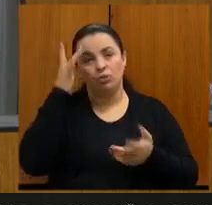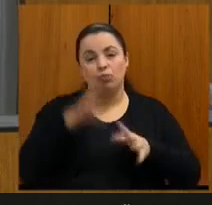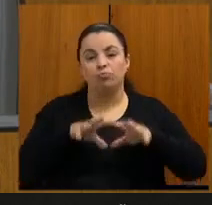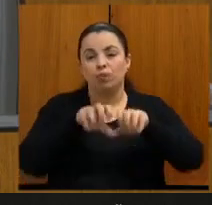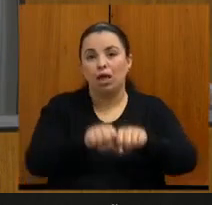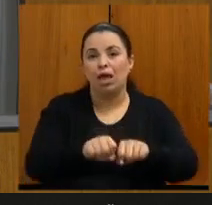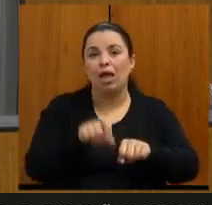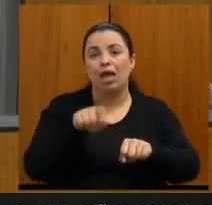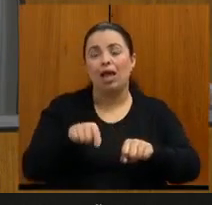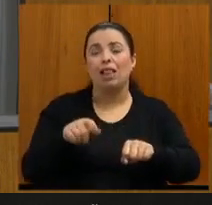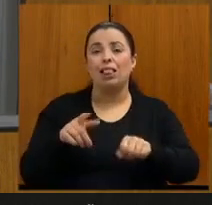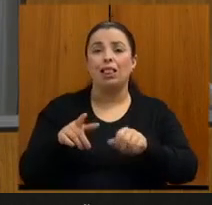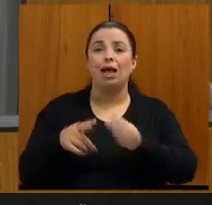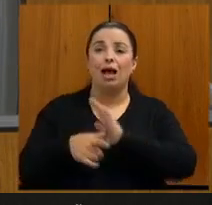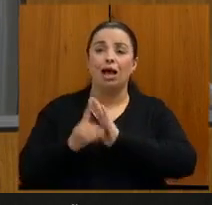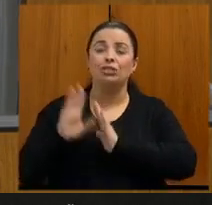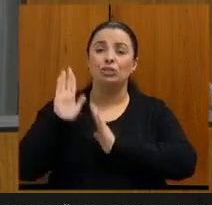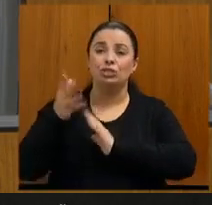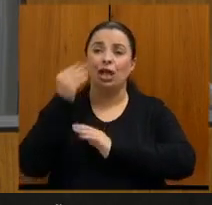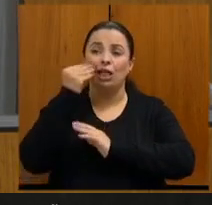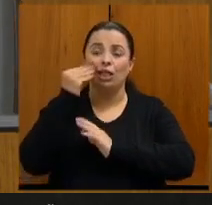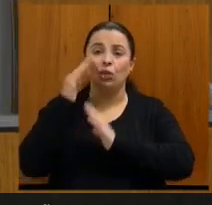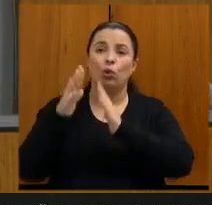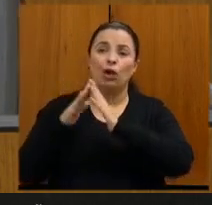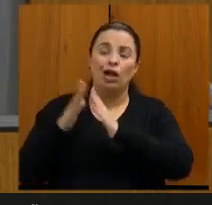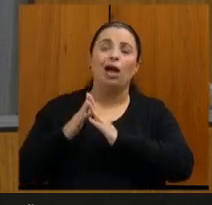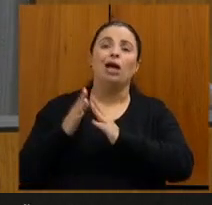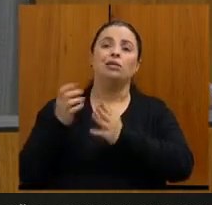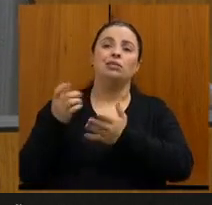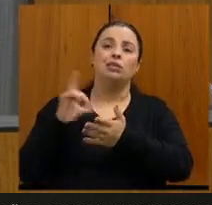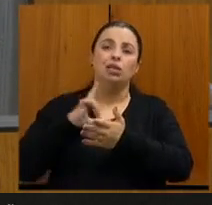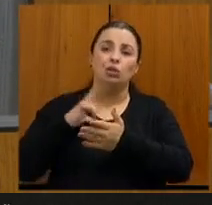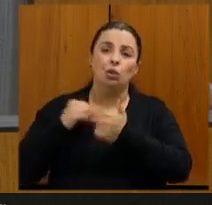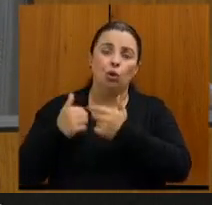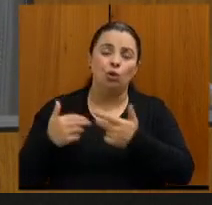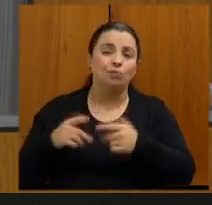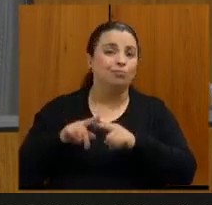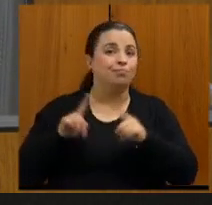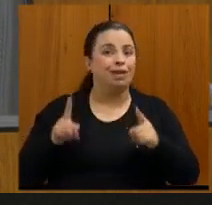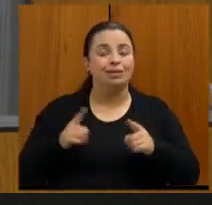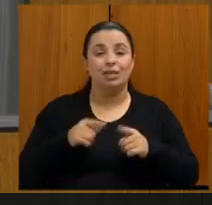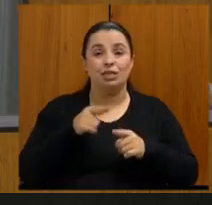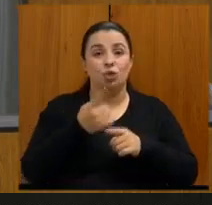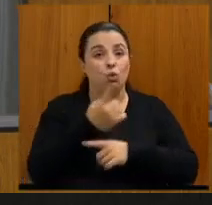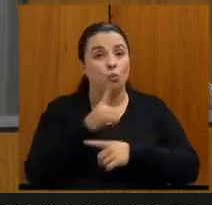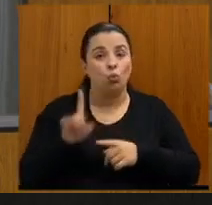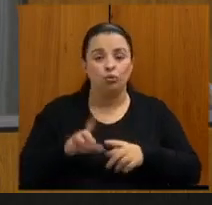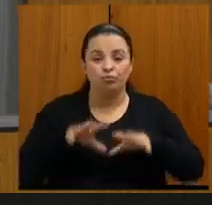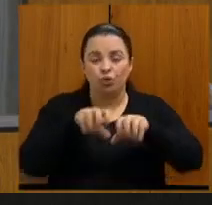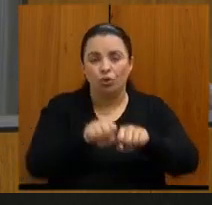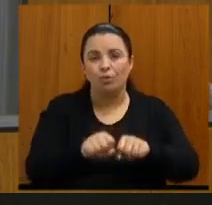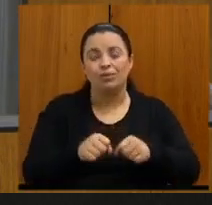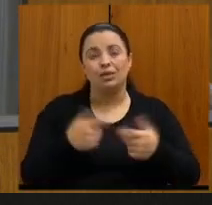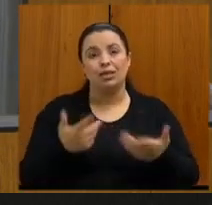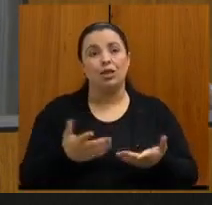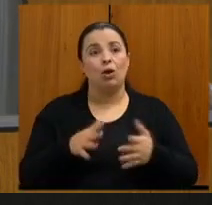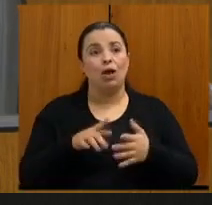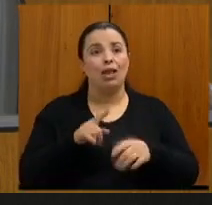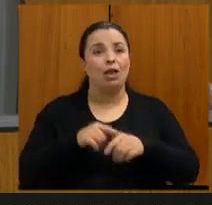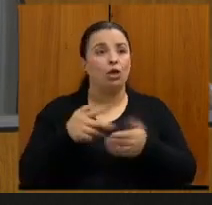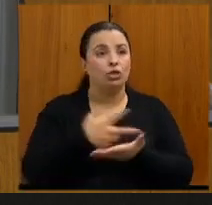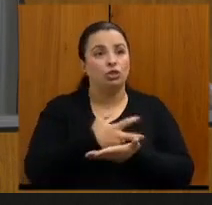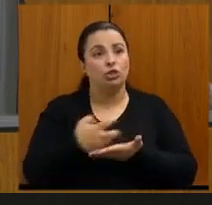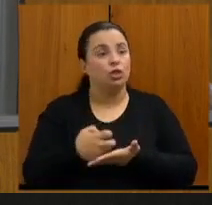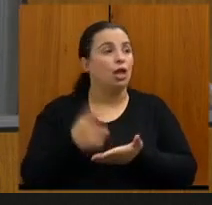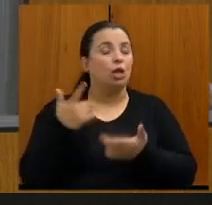ato bem extremo E aí quando chega nesse sentido não tem um mínimo do Diálogo é uma questão que é bem frustrante também então se puder até